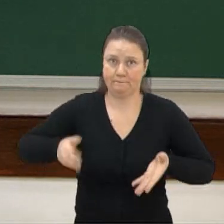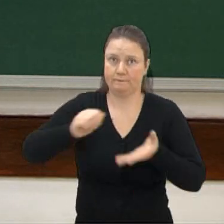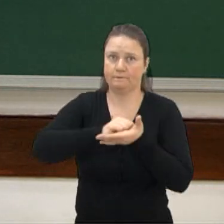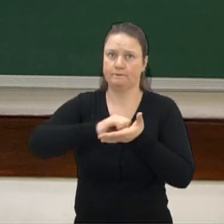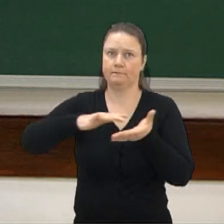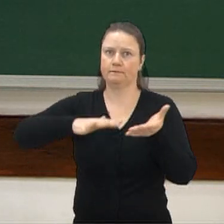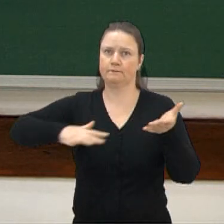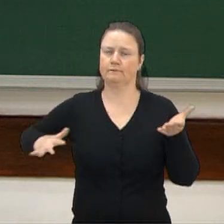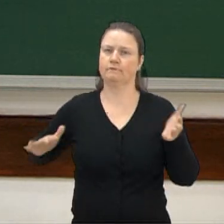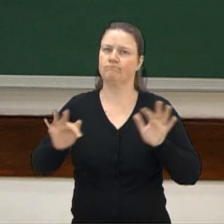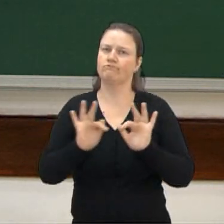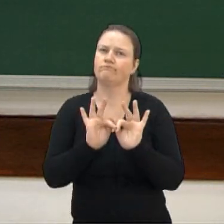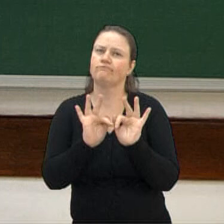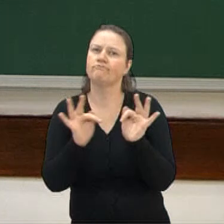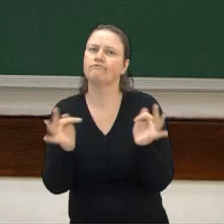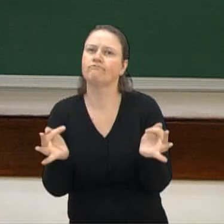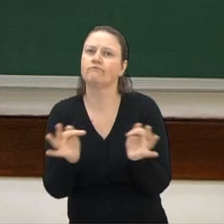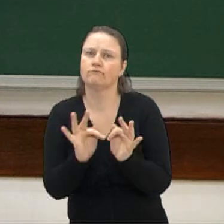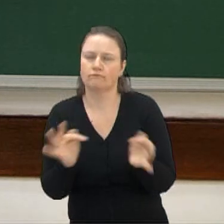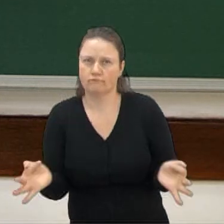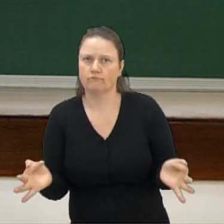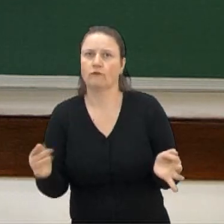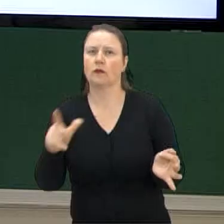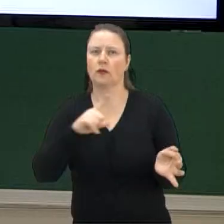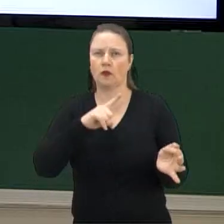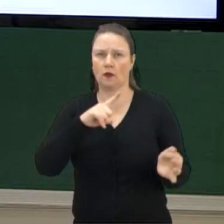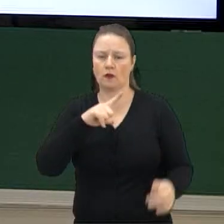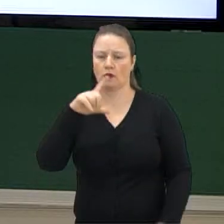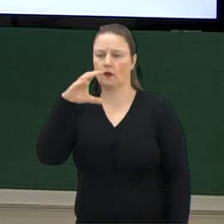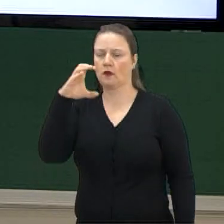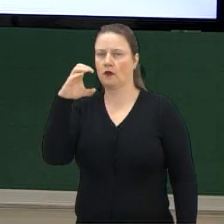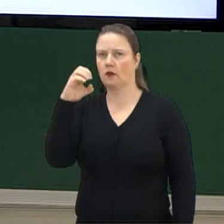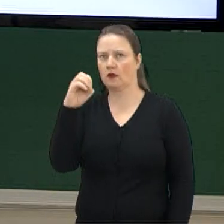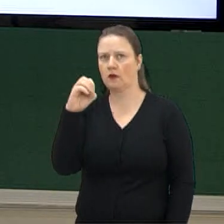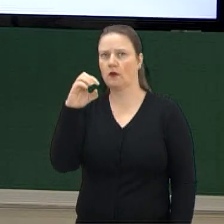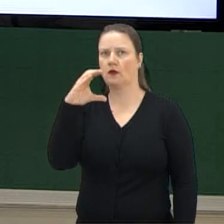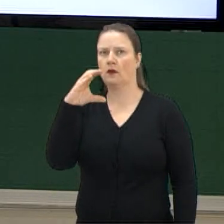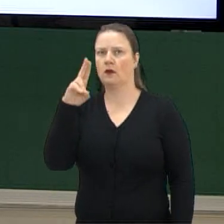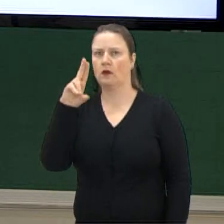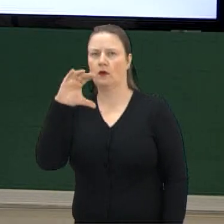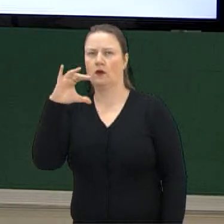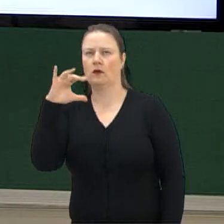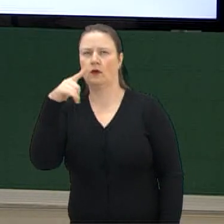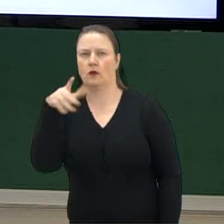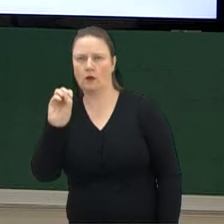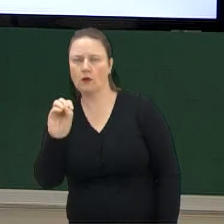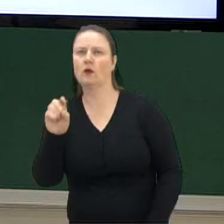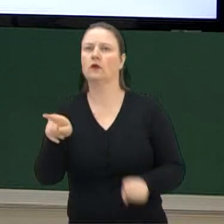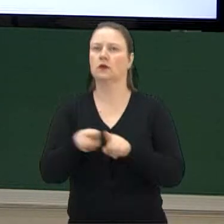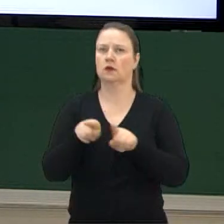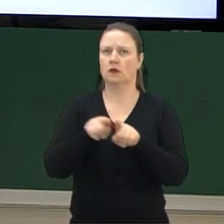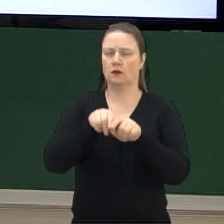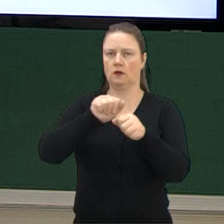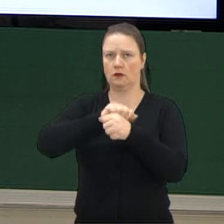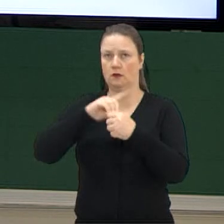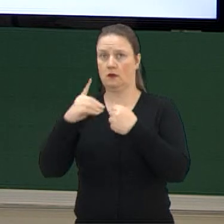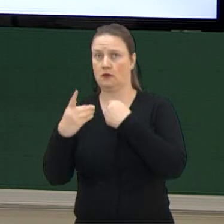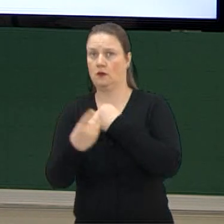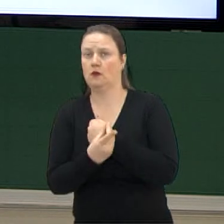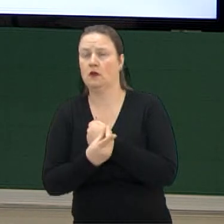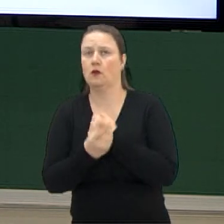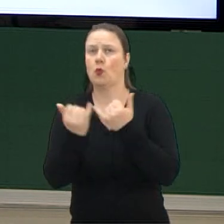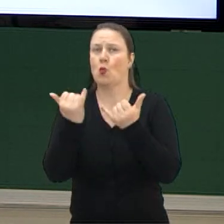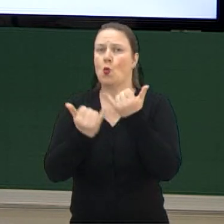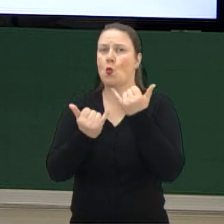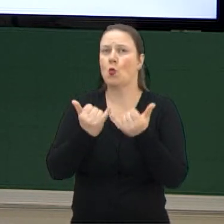vocês bem simples. Algumas locuções adverbiais possuem advérbios correspondentes. Então, eu tenho uma